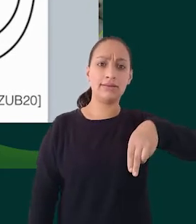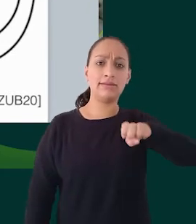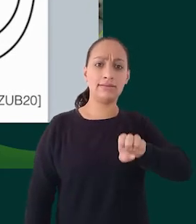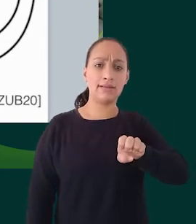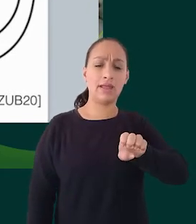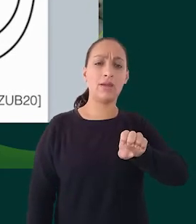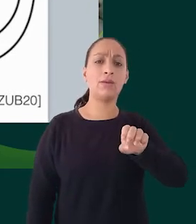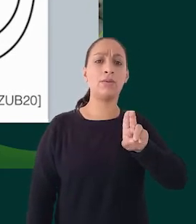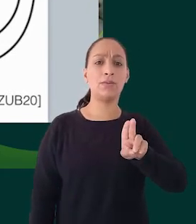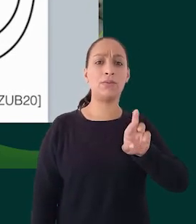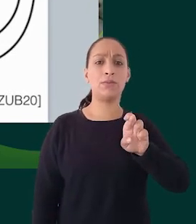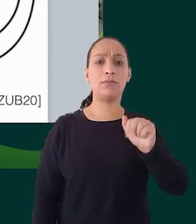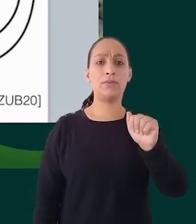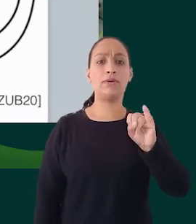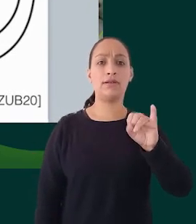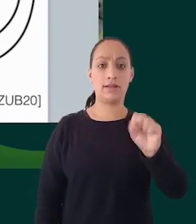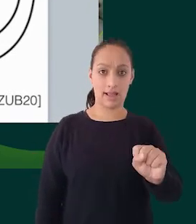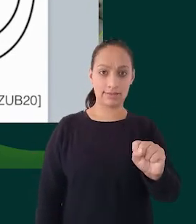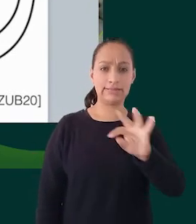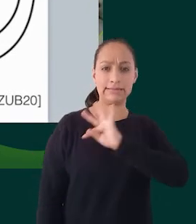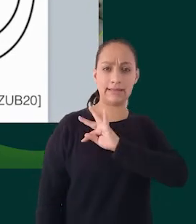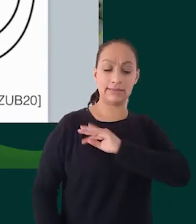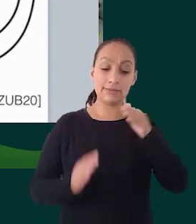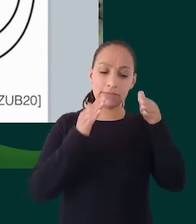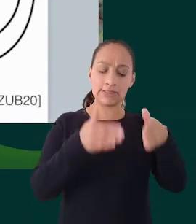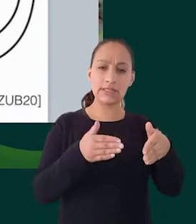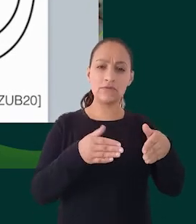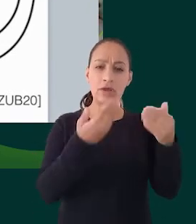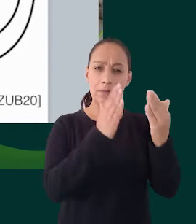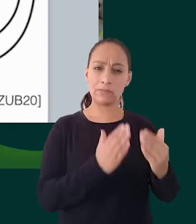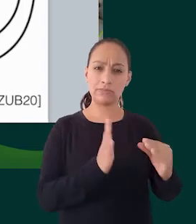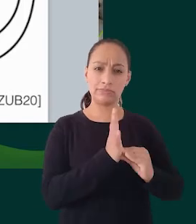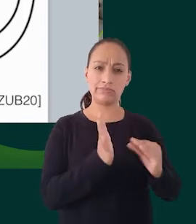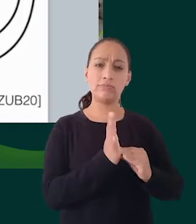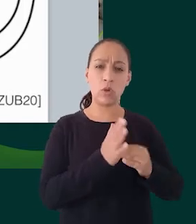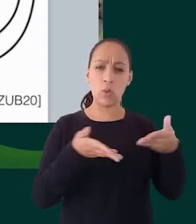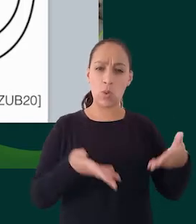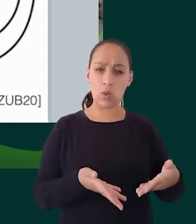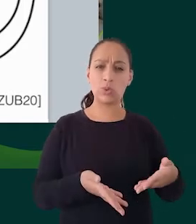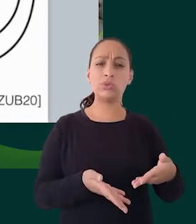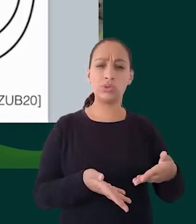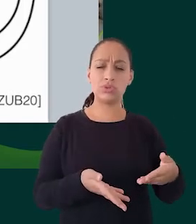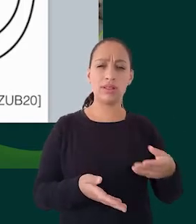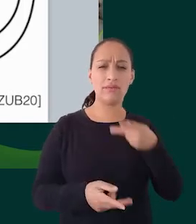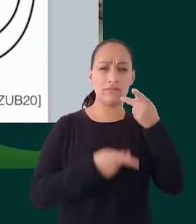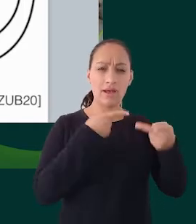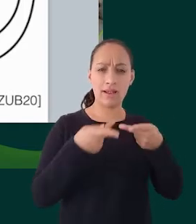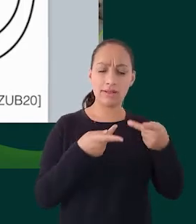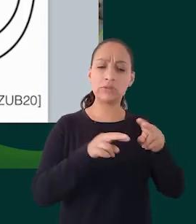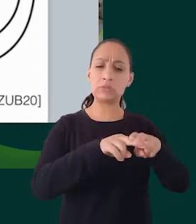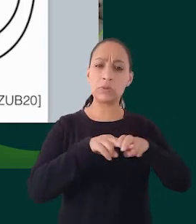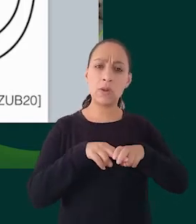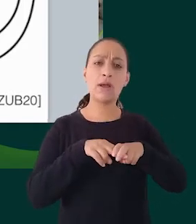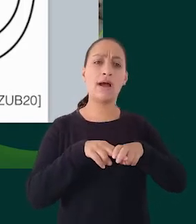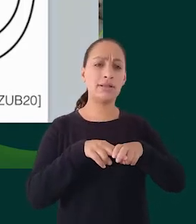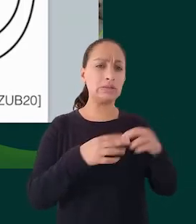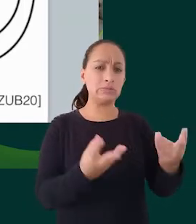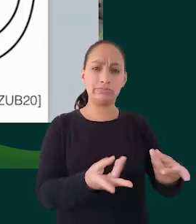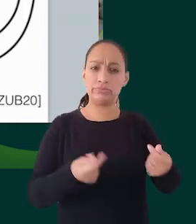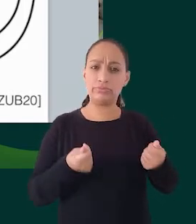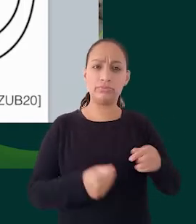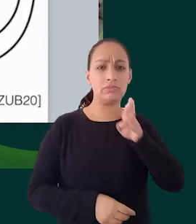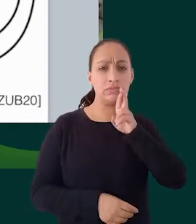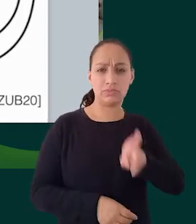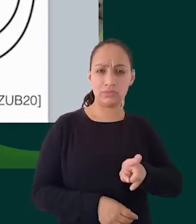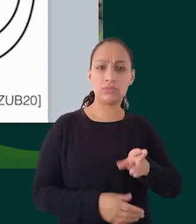muito comentadas, né, por causa dos seus excelentes resultados. E lá dentro de redes neurais, a gente ainda